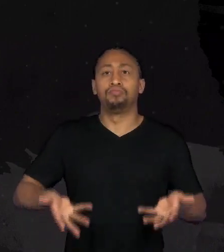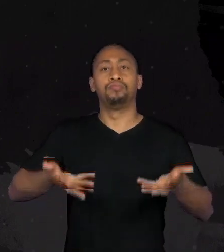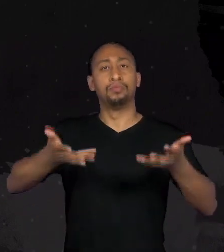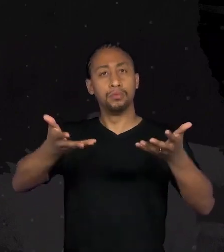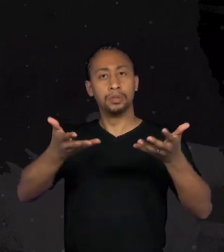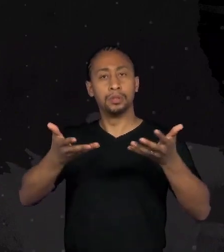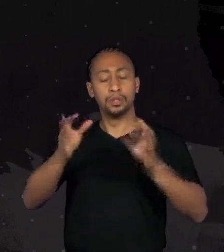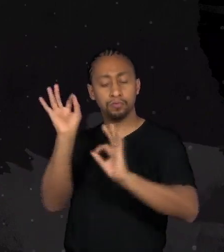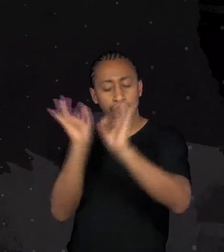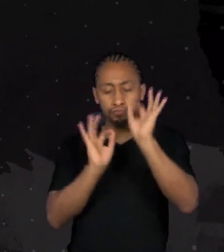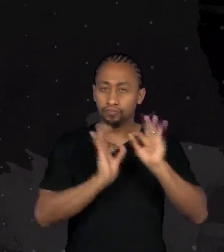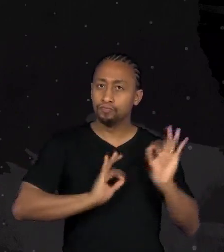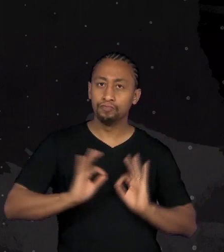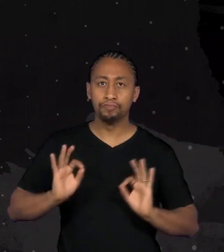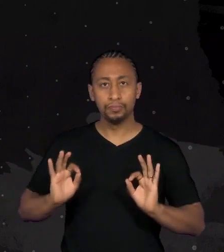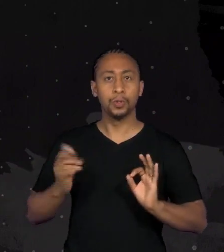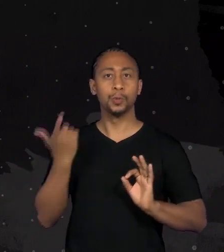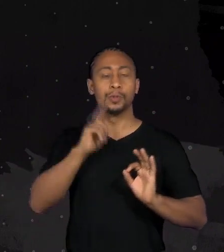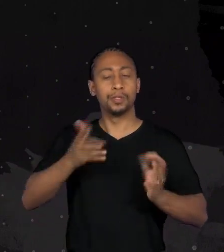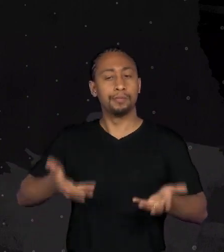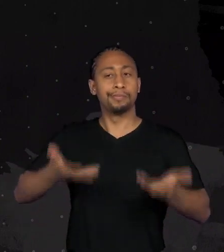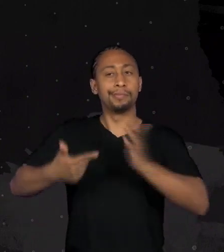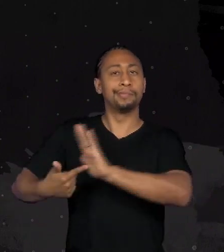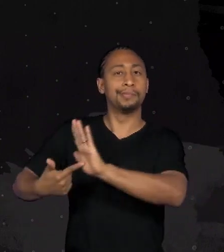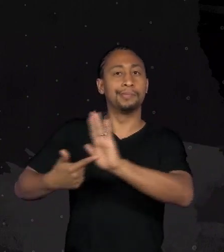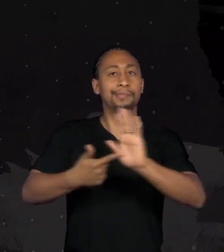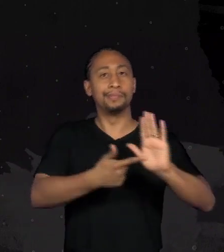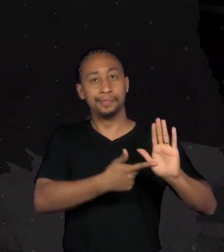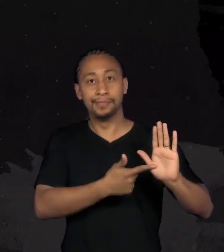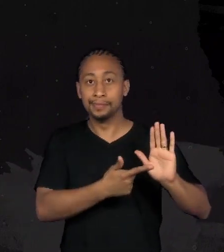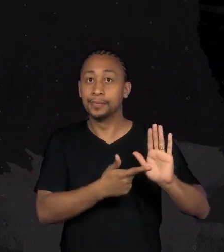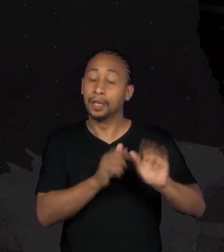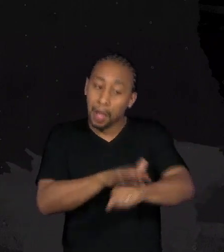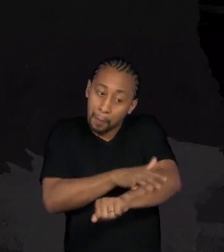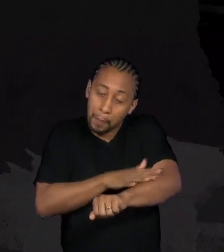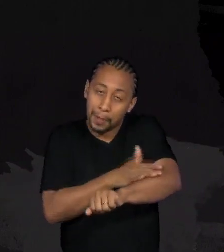que o esclanchinho da Fênix e ressurgir das cinzas.